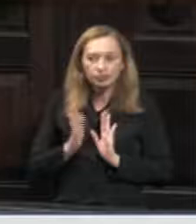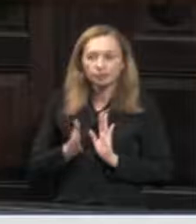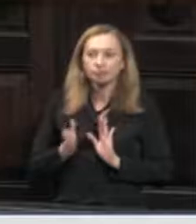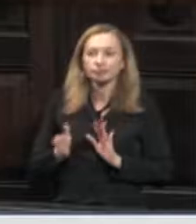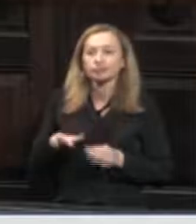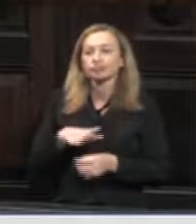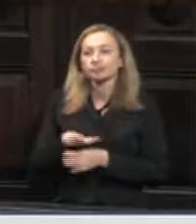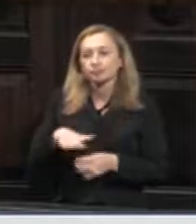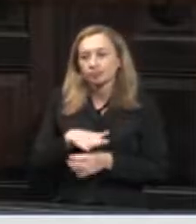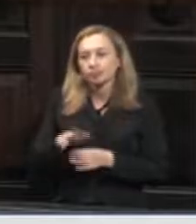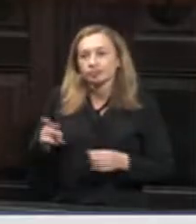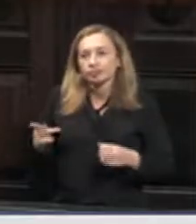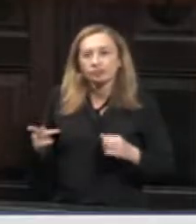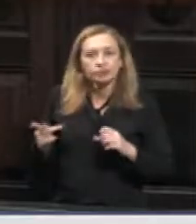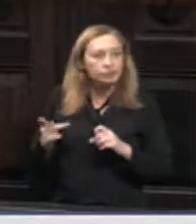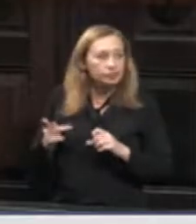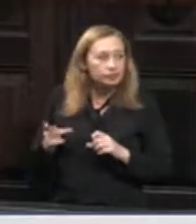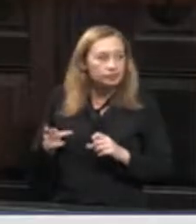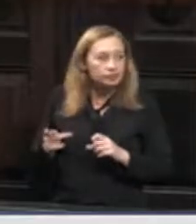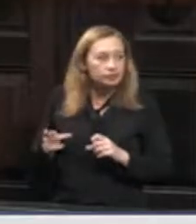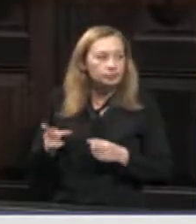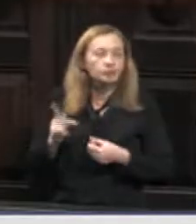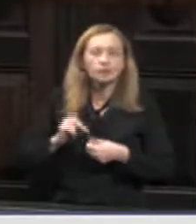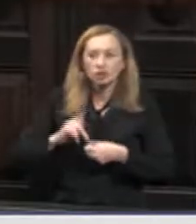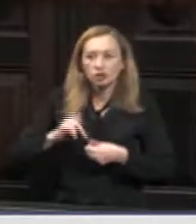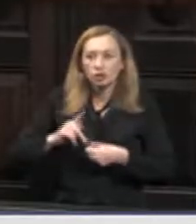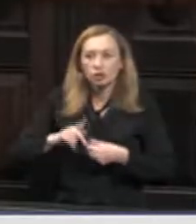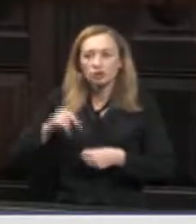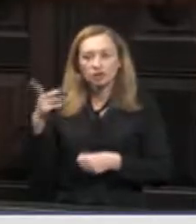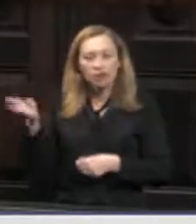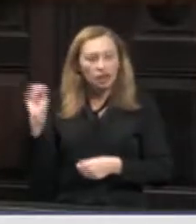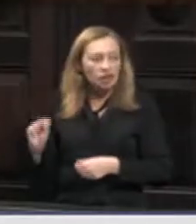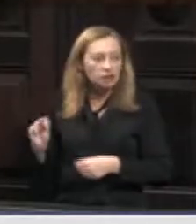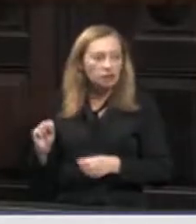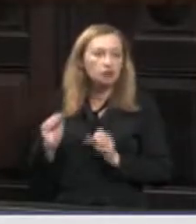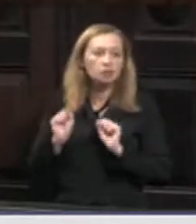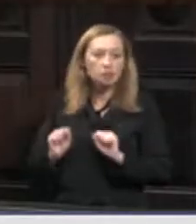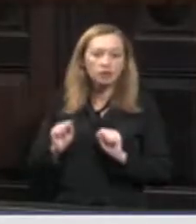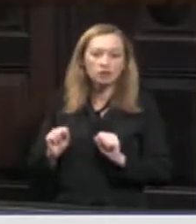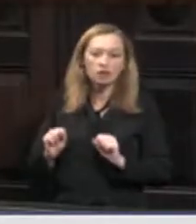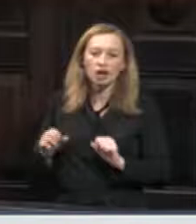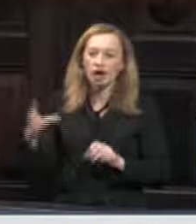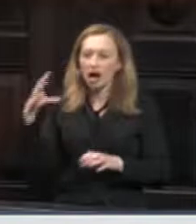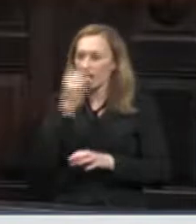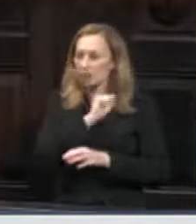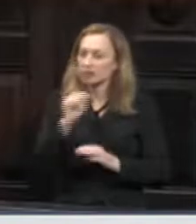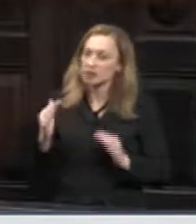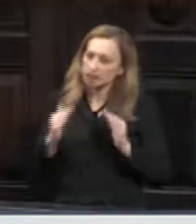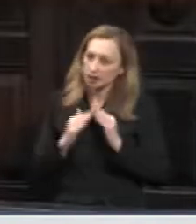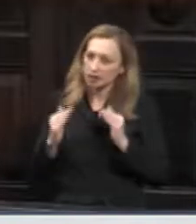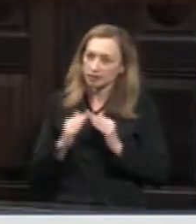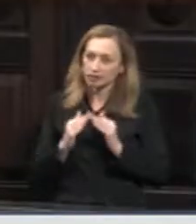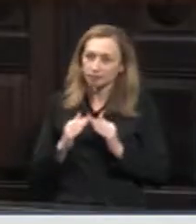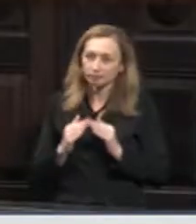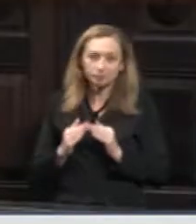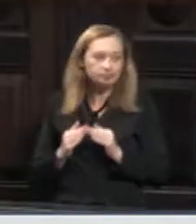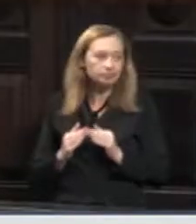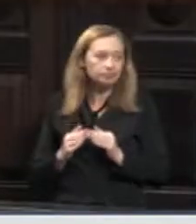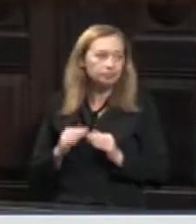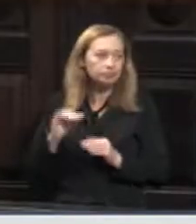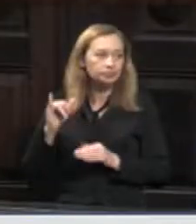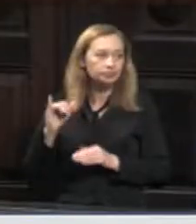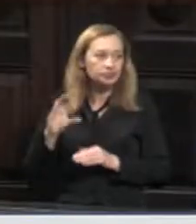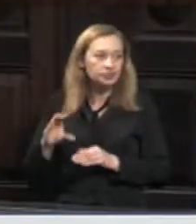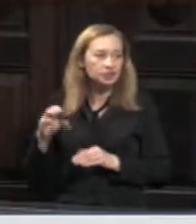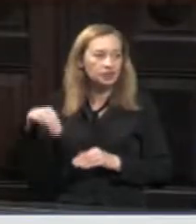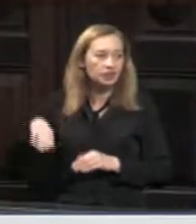gás, o governador possa enviar urgentemente para essa casa uma diminuição do ICMS